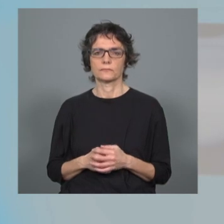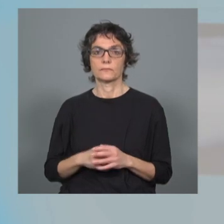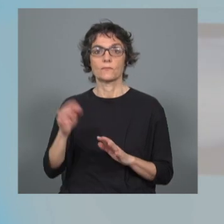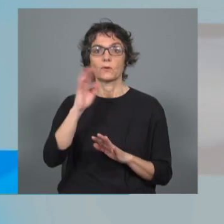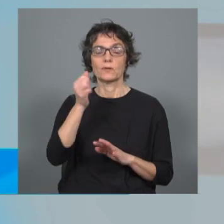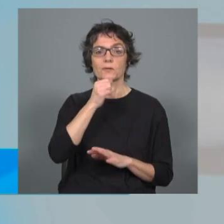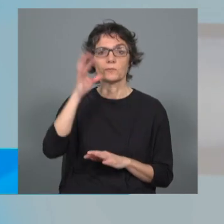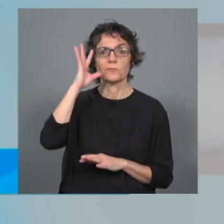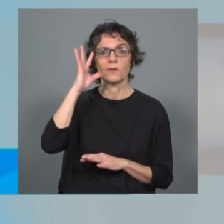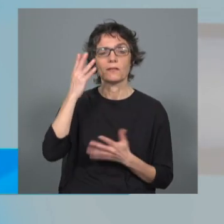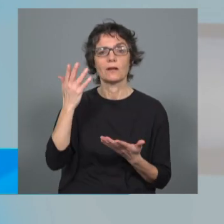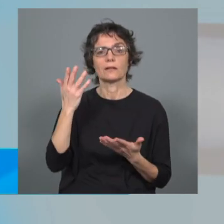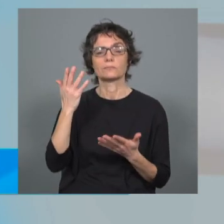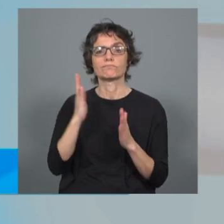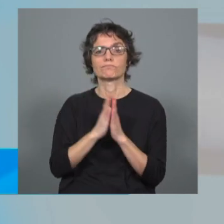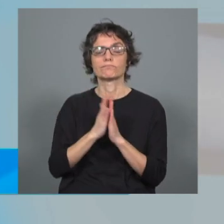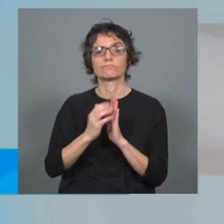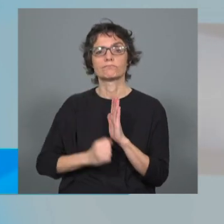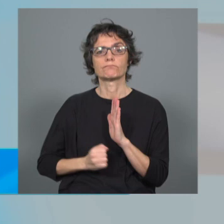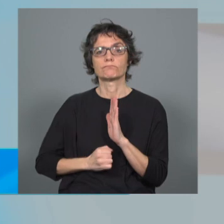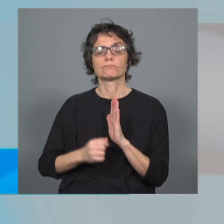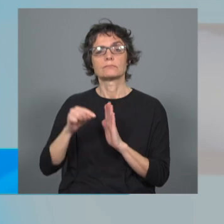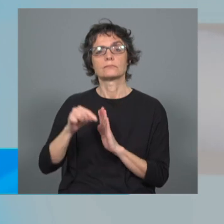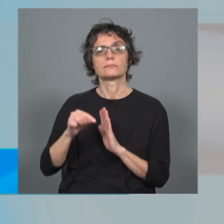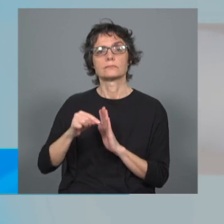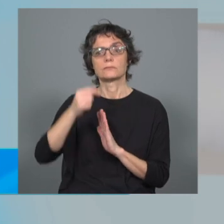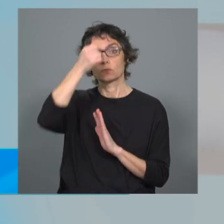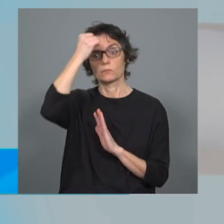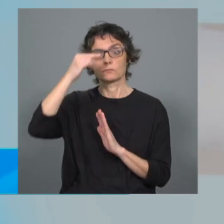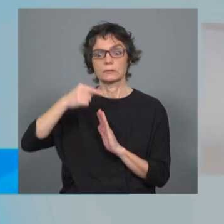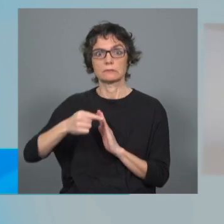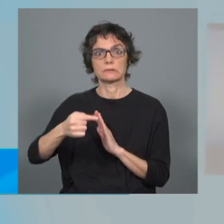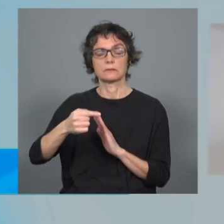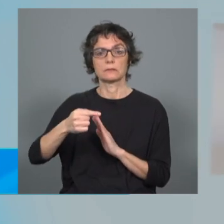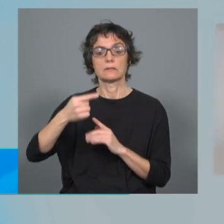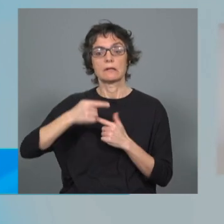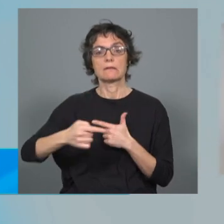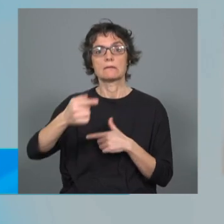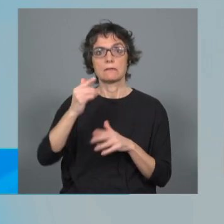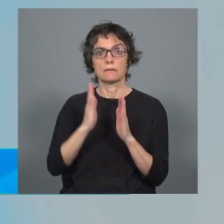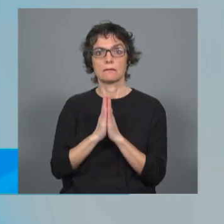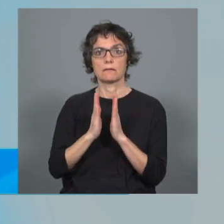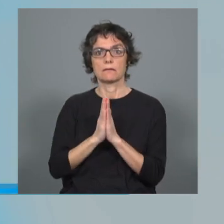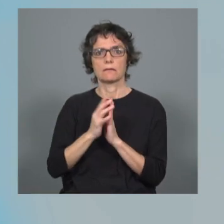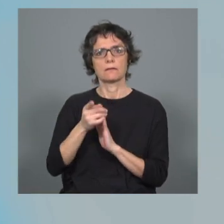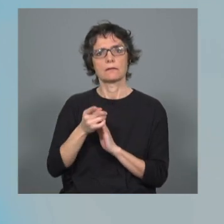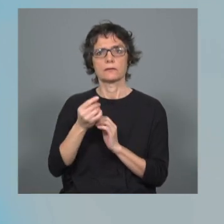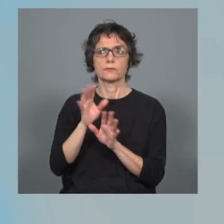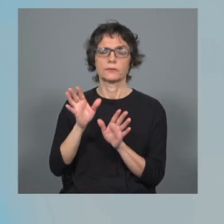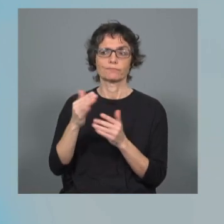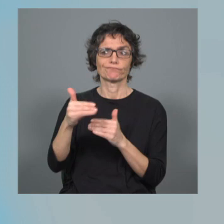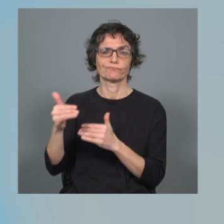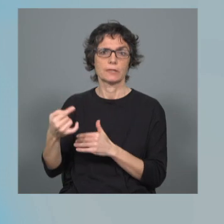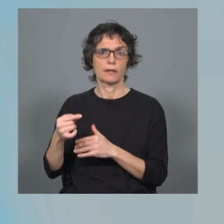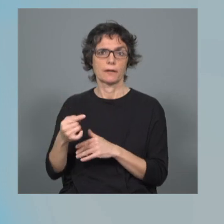Olá, muito boa tarde. A Igreja Católica inicia este domingo a Semana Maior, é a Semana Santa, vivida este ano, ainda com constrangimentos ditados